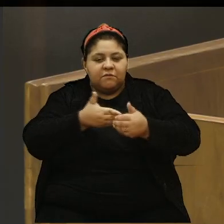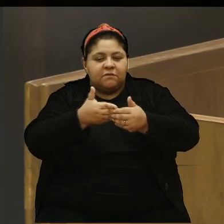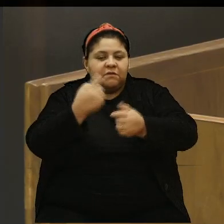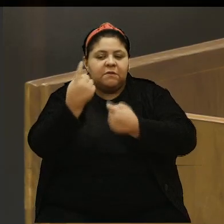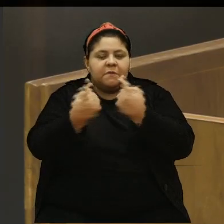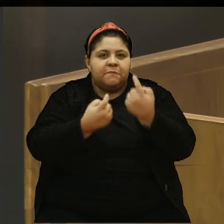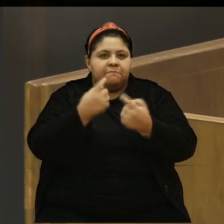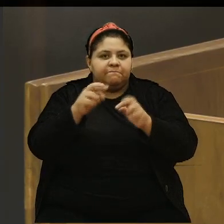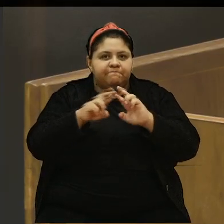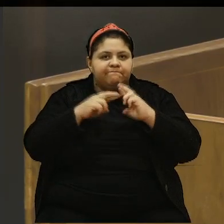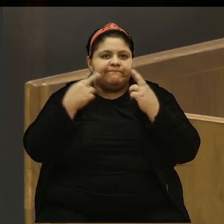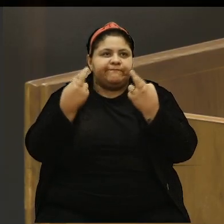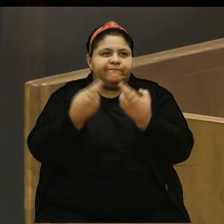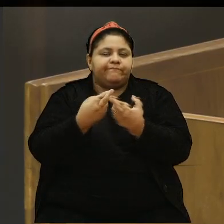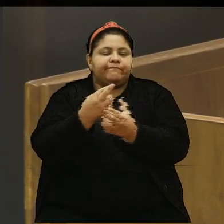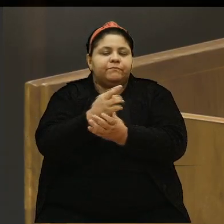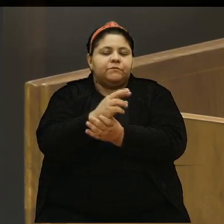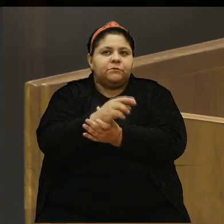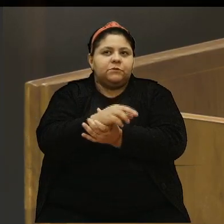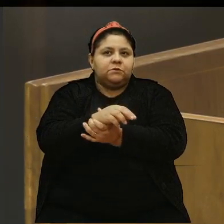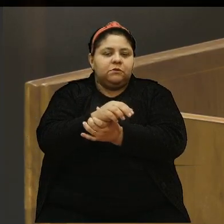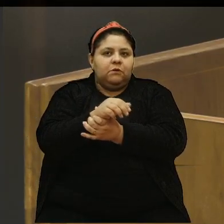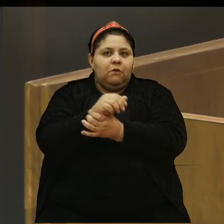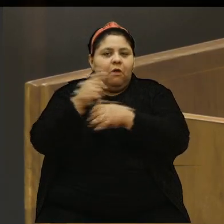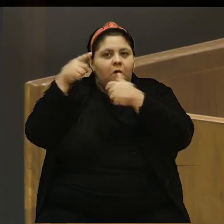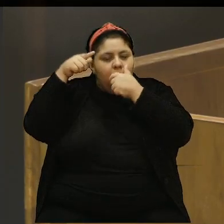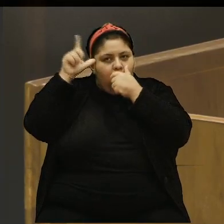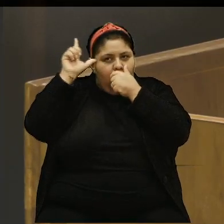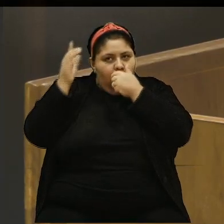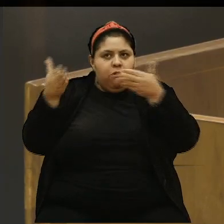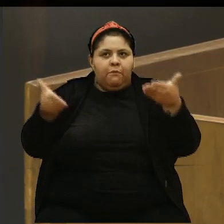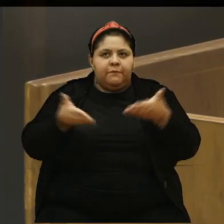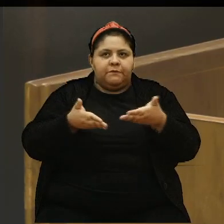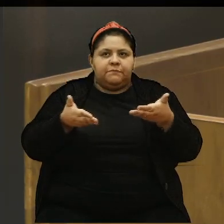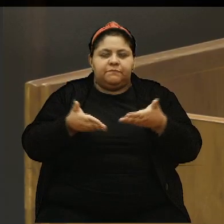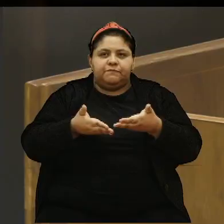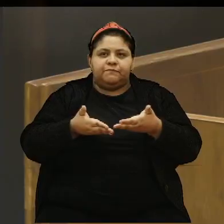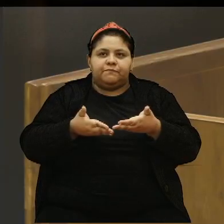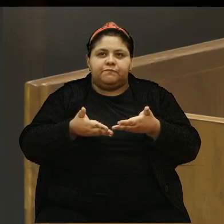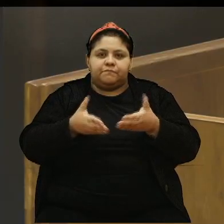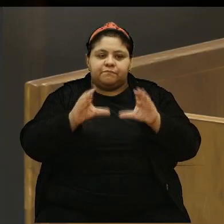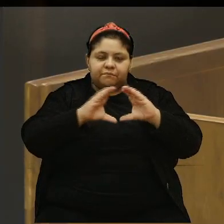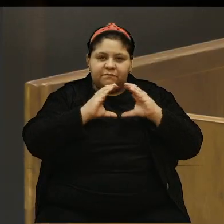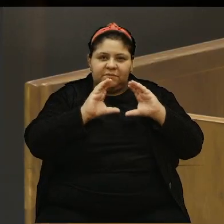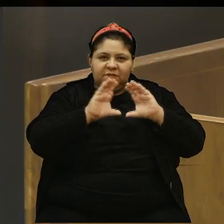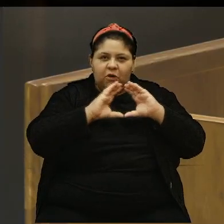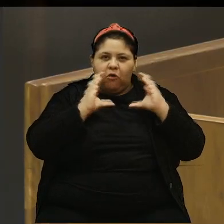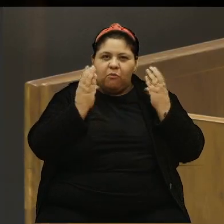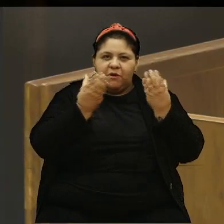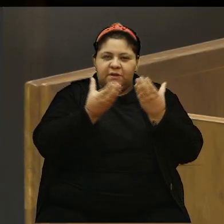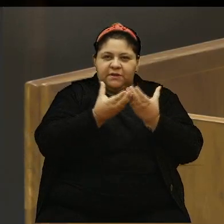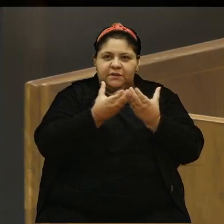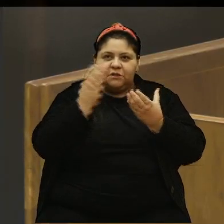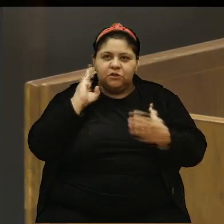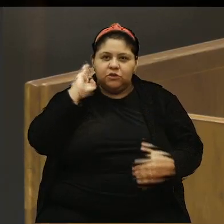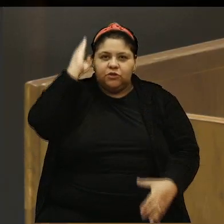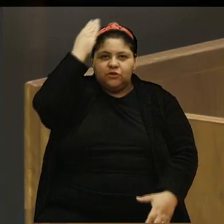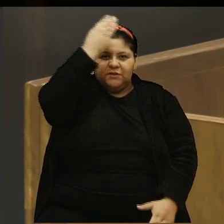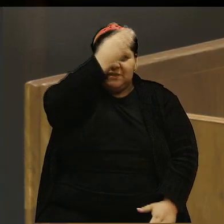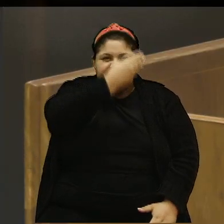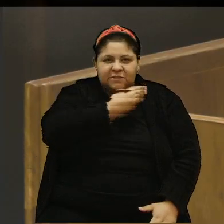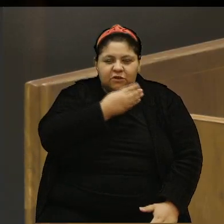reuniões. E ontem eu estive lá na comunidade Nossa Senhora das Dores, lá na 7ª